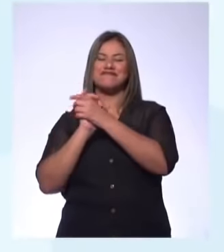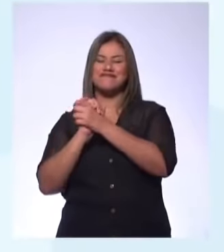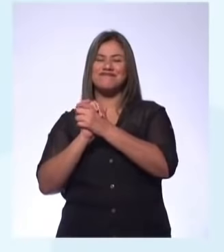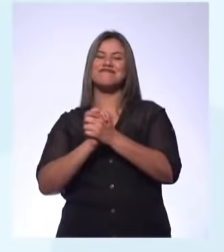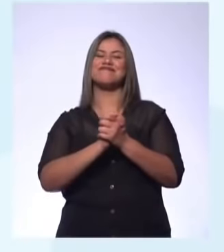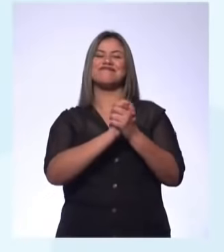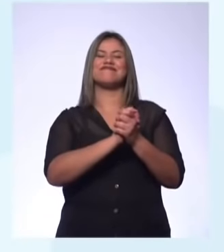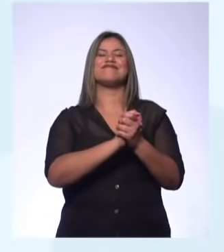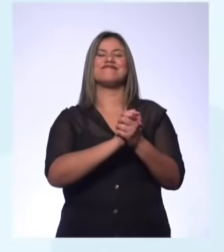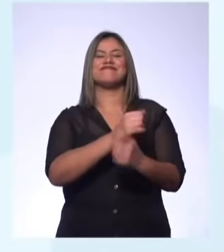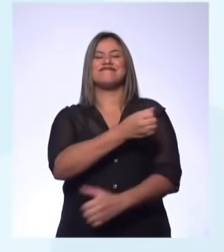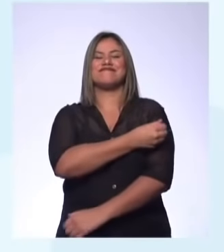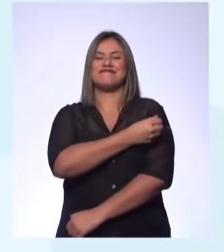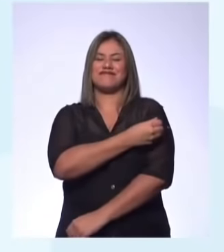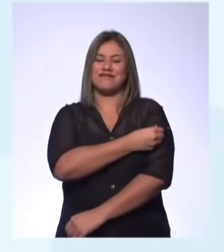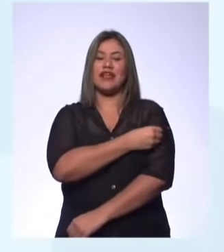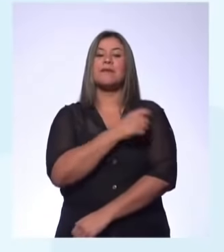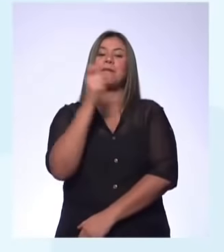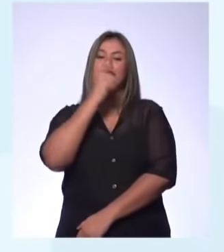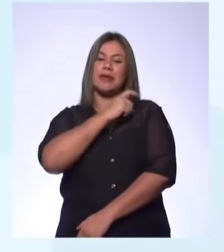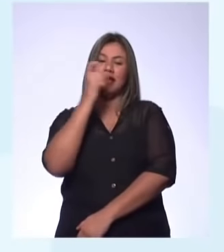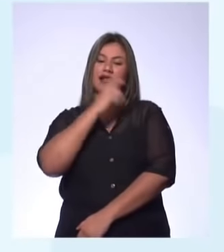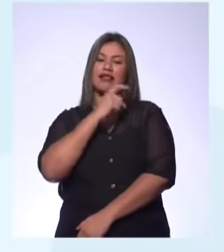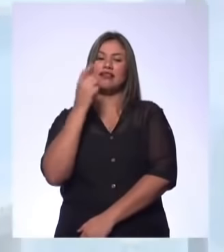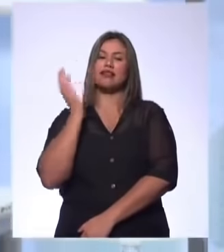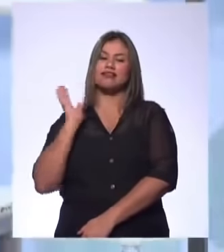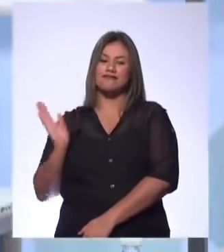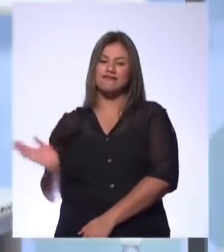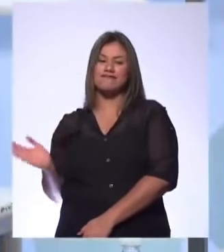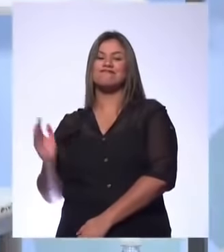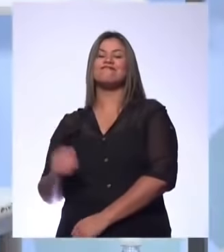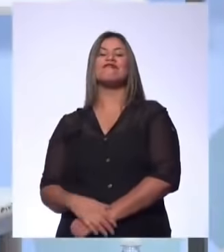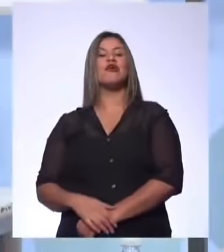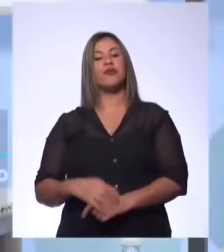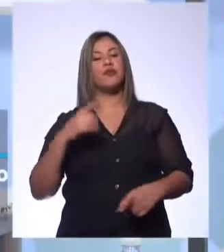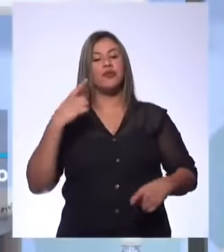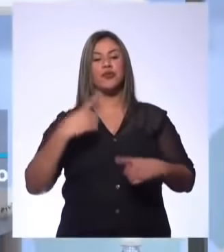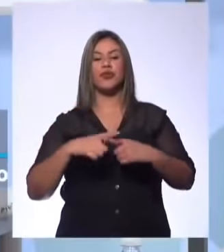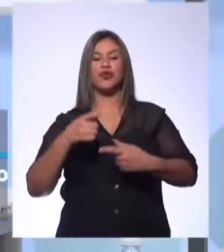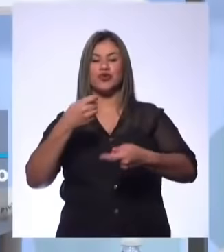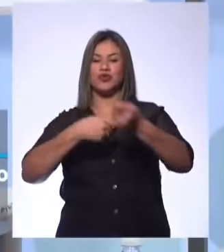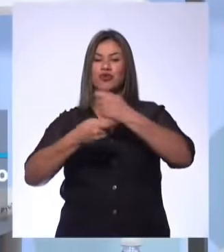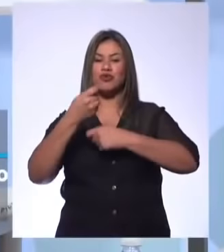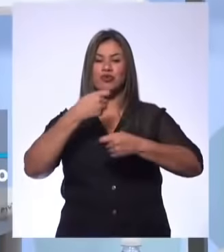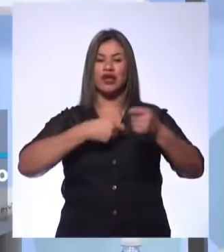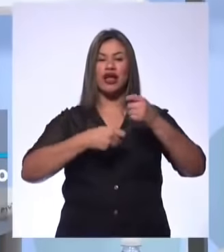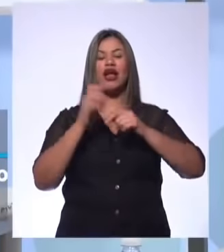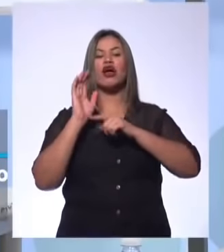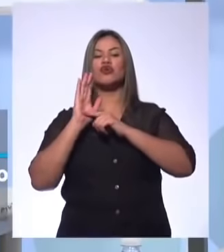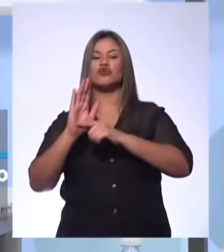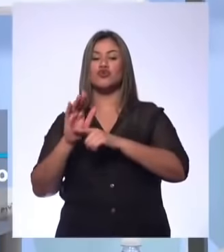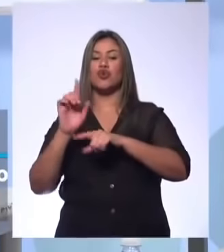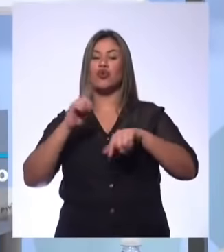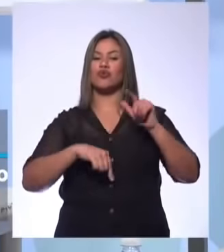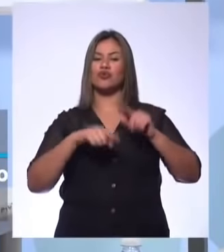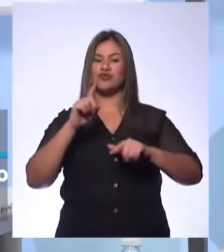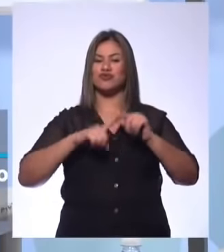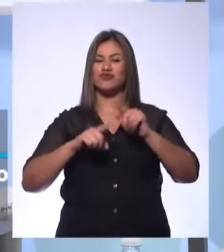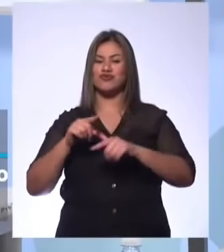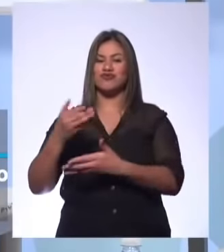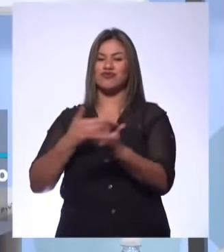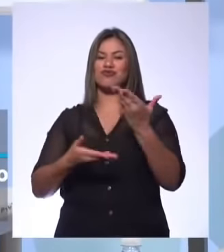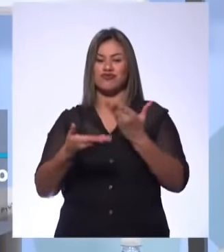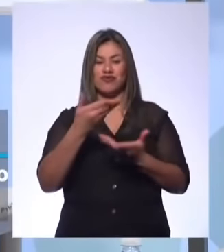ano, parabéns, de fato, é um fake. Porque o comércio, ele garantiu a troca de mercadorias e ele